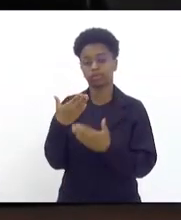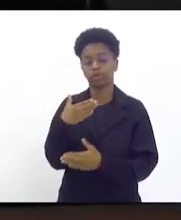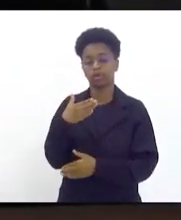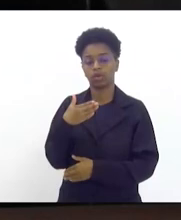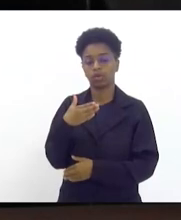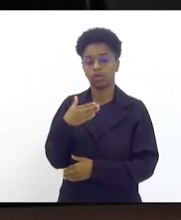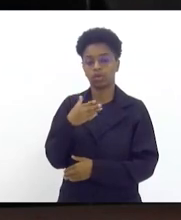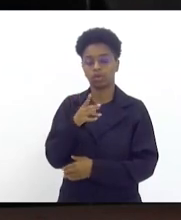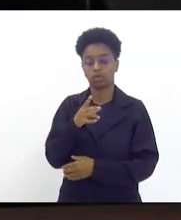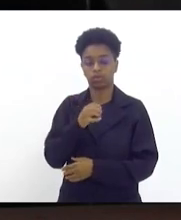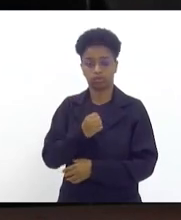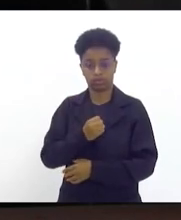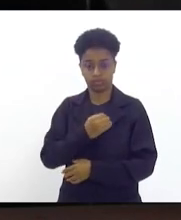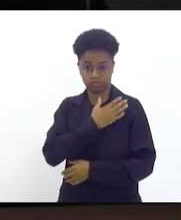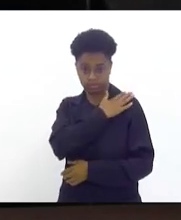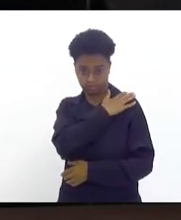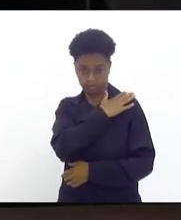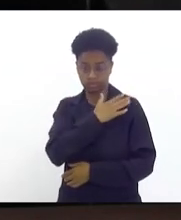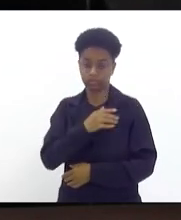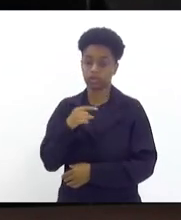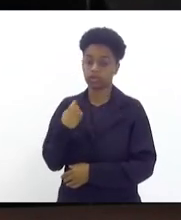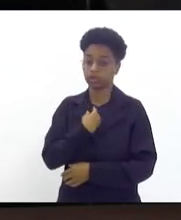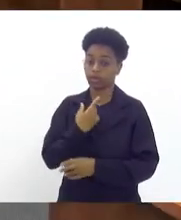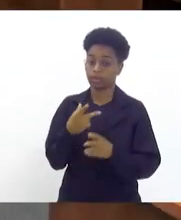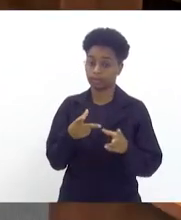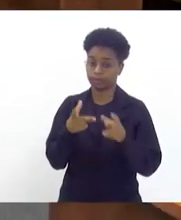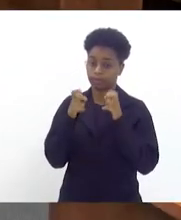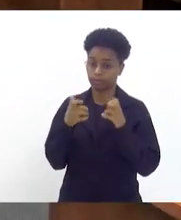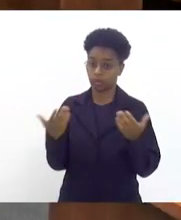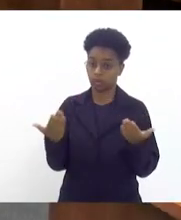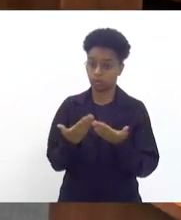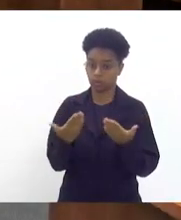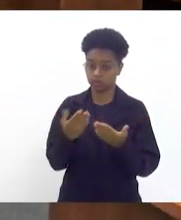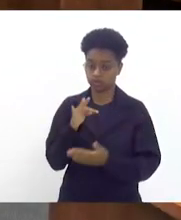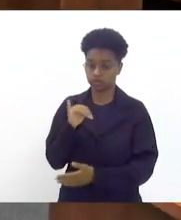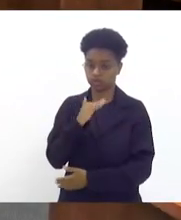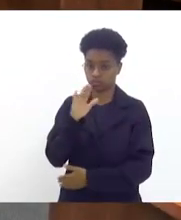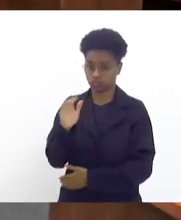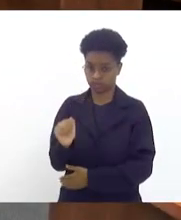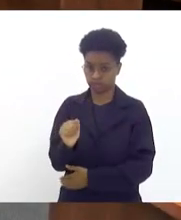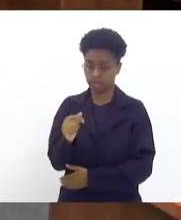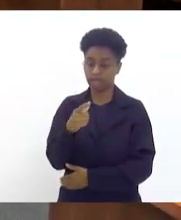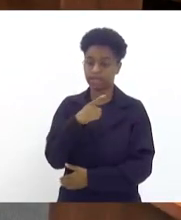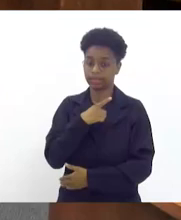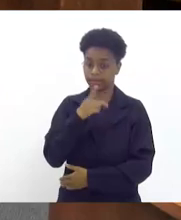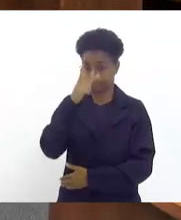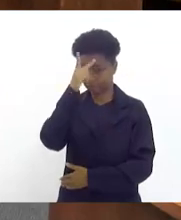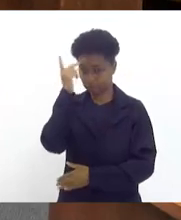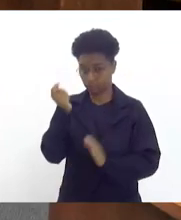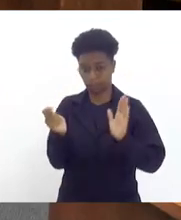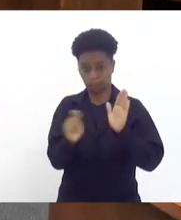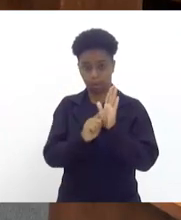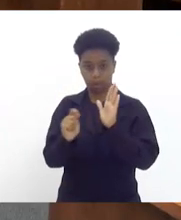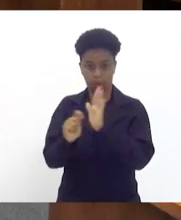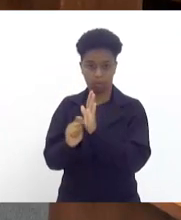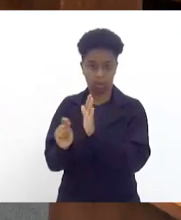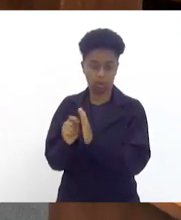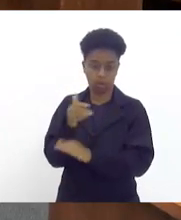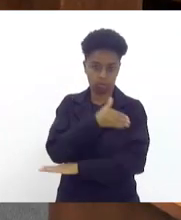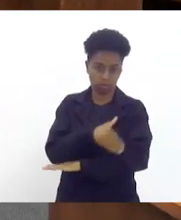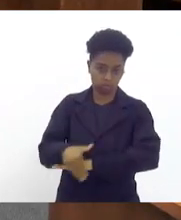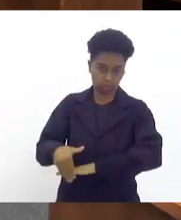Delegados o que a gente tá vendo hoje na Tijuca é a presença de nas ruas